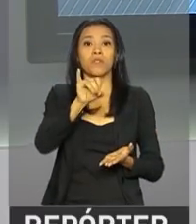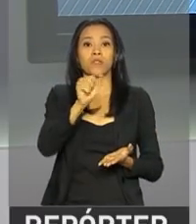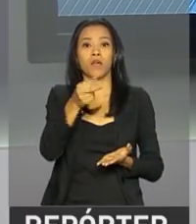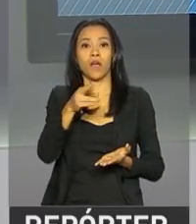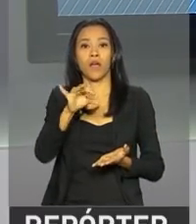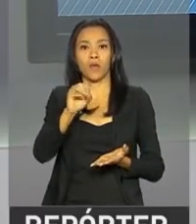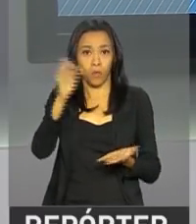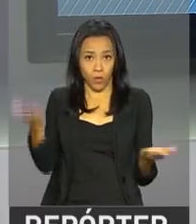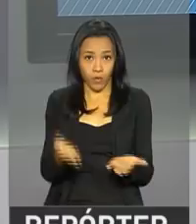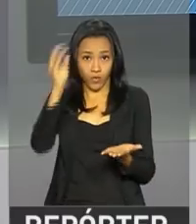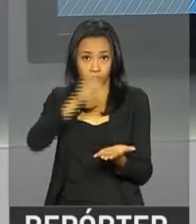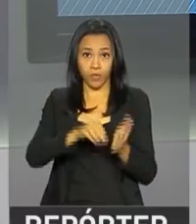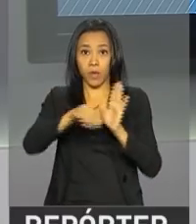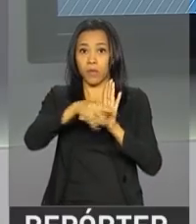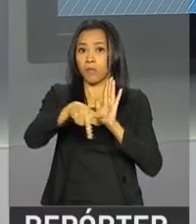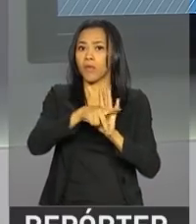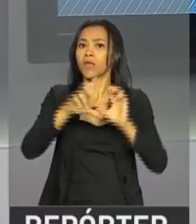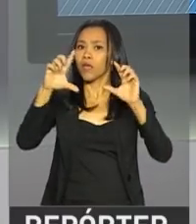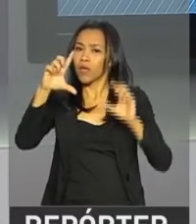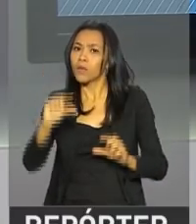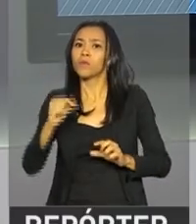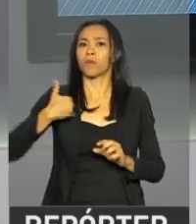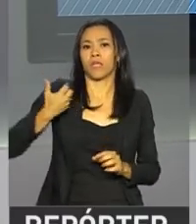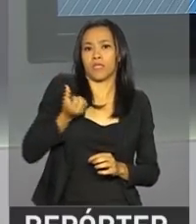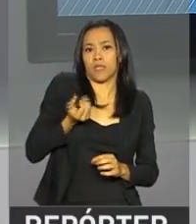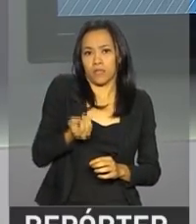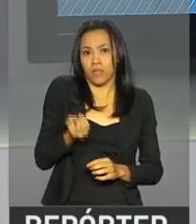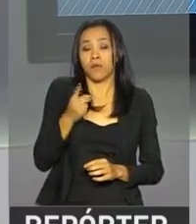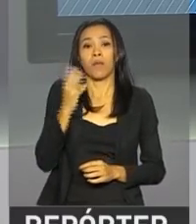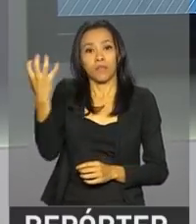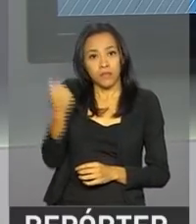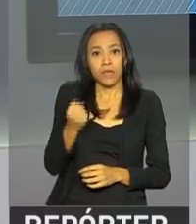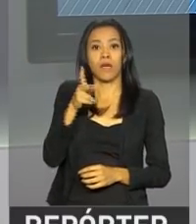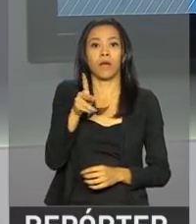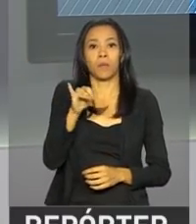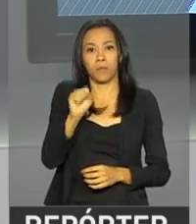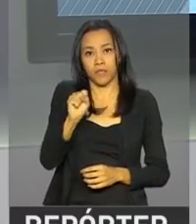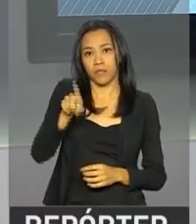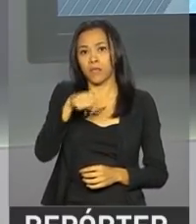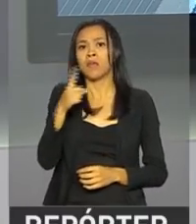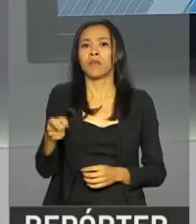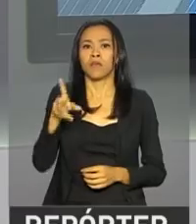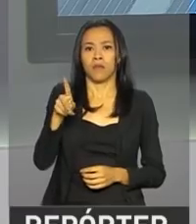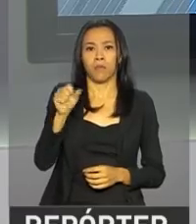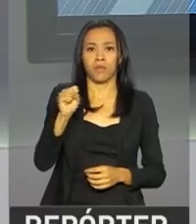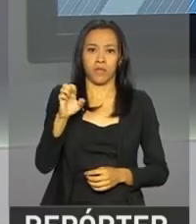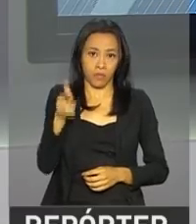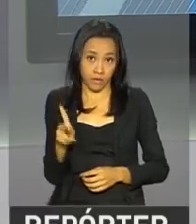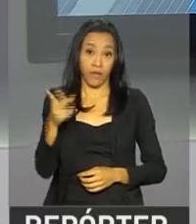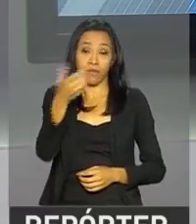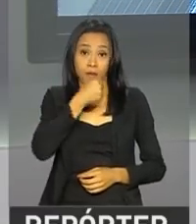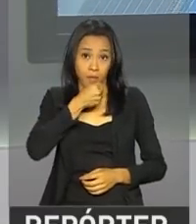que reduz para 60 anos a idade mínima para saque do pis pasep a repórter gabriela noronha está no palácio do planalto